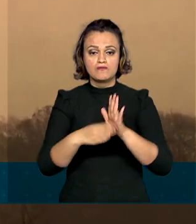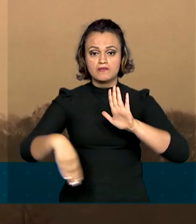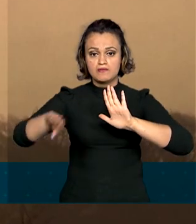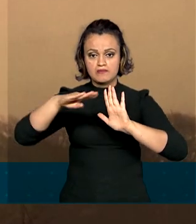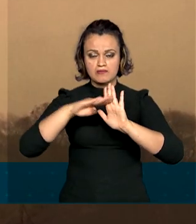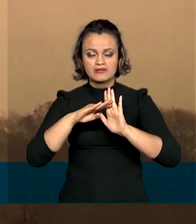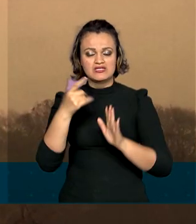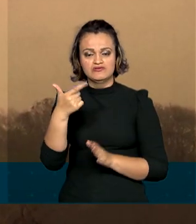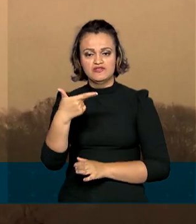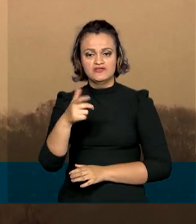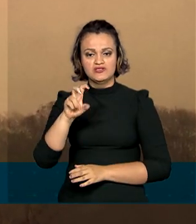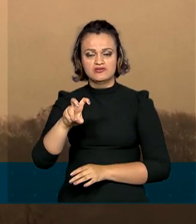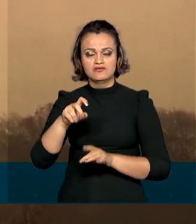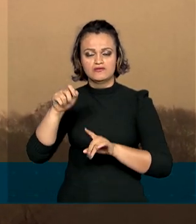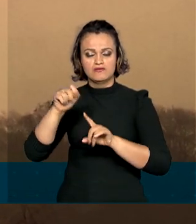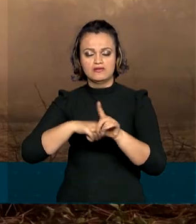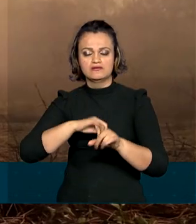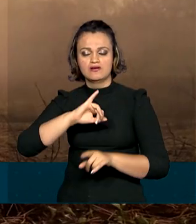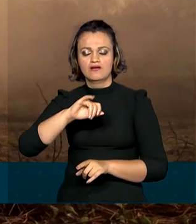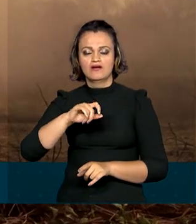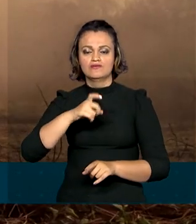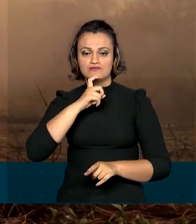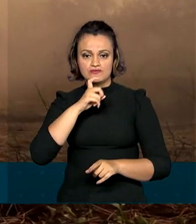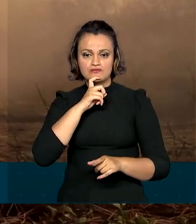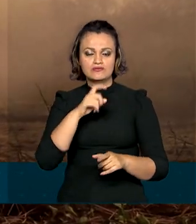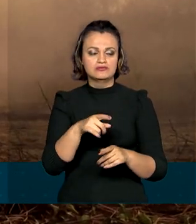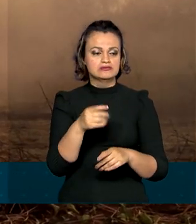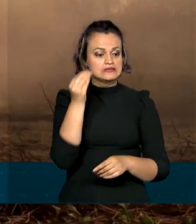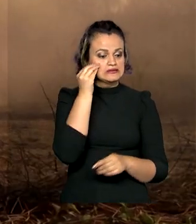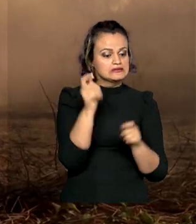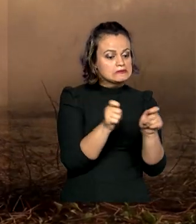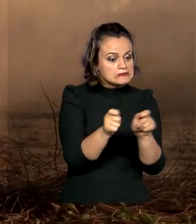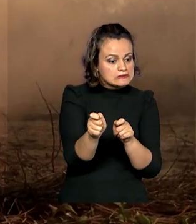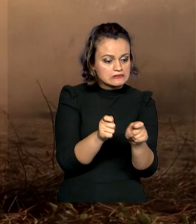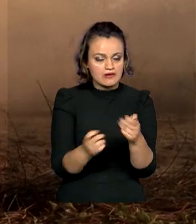25 de julho no combate aos incêndios no Pantanal.